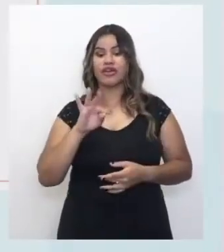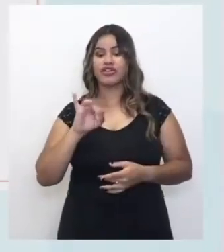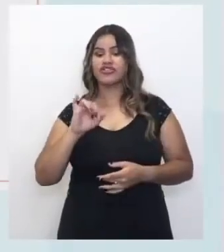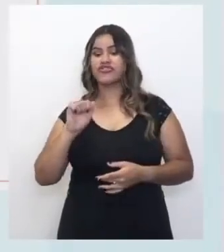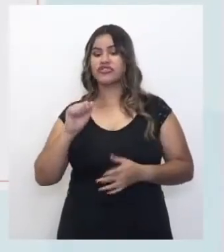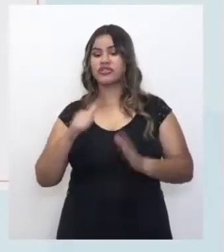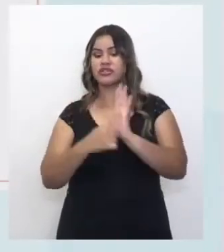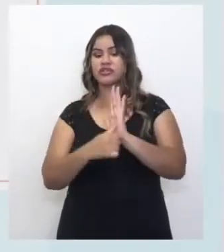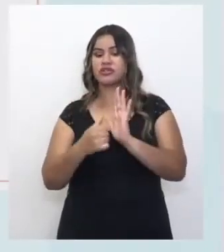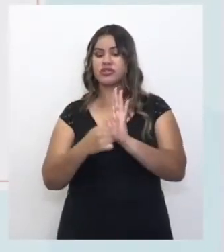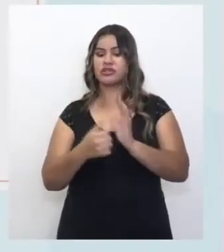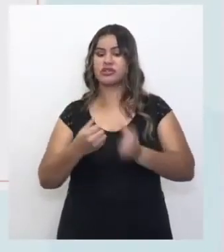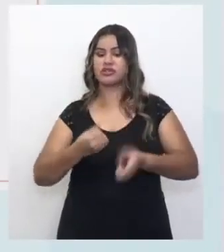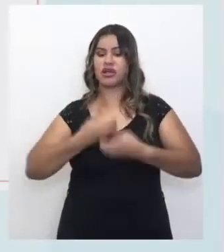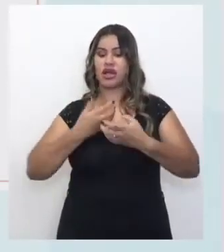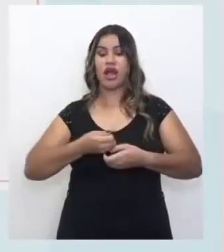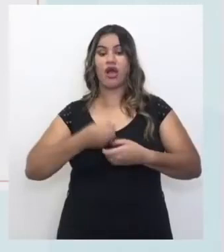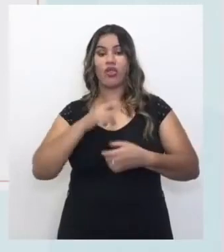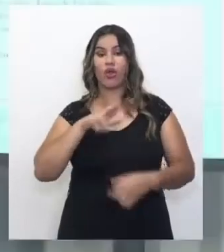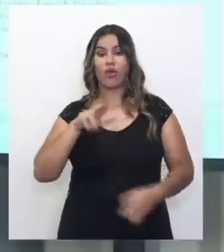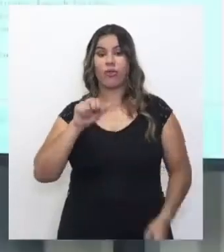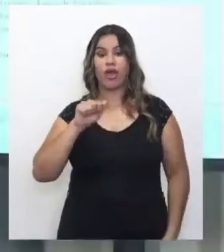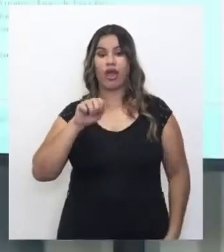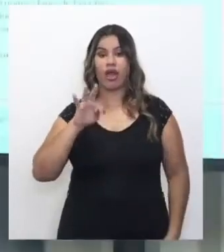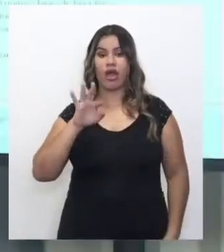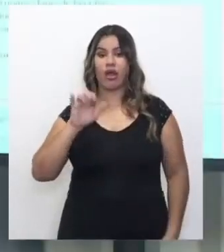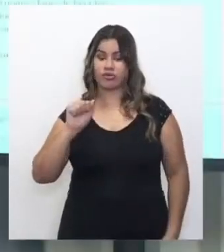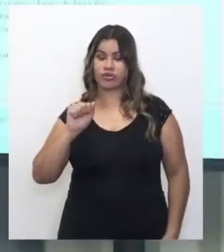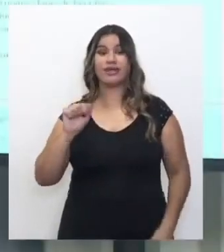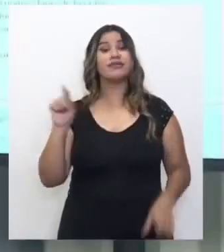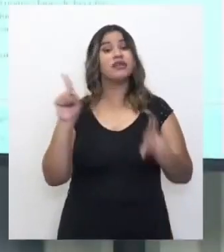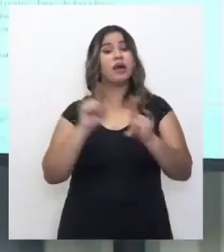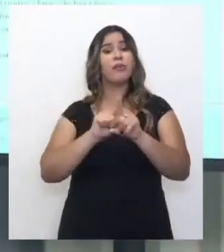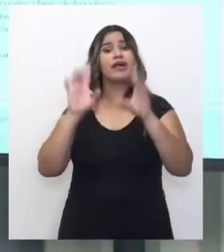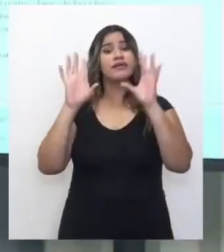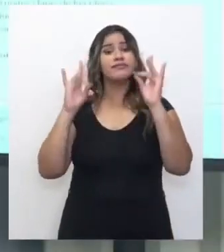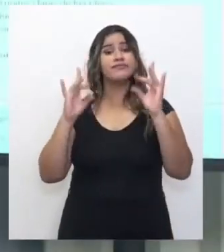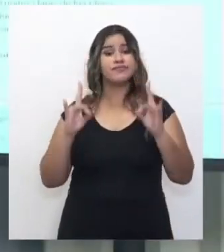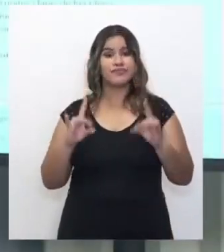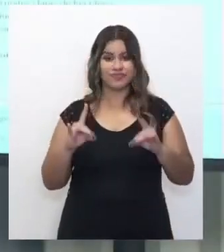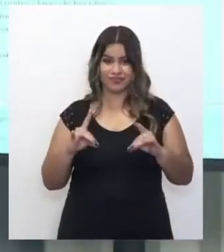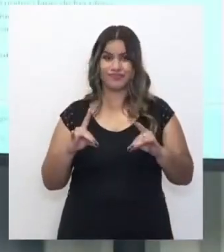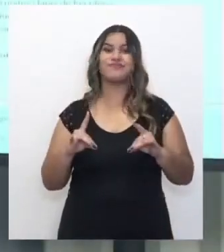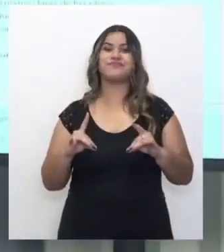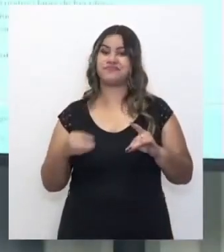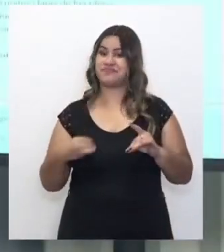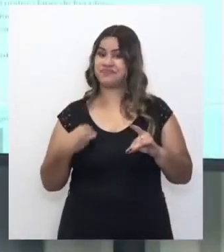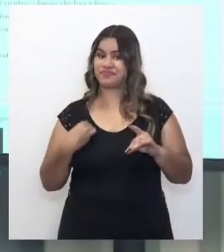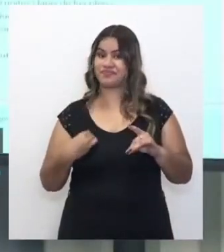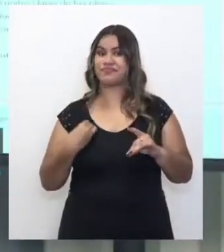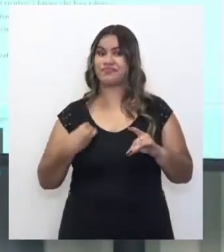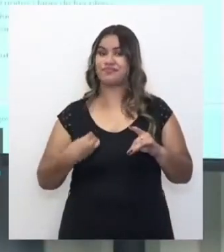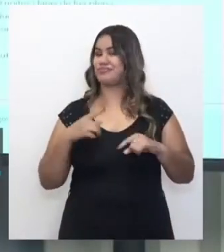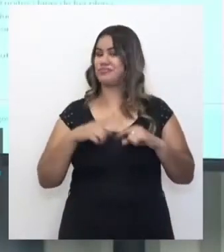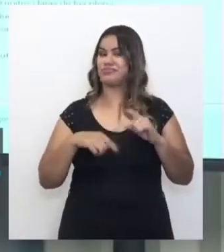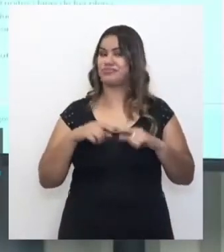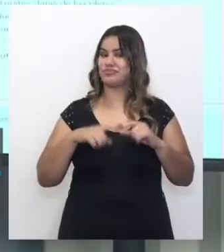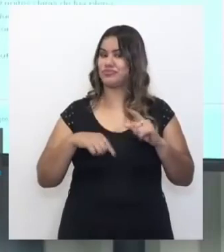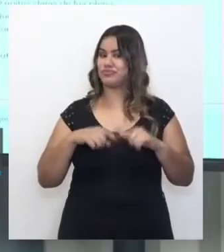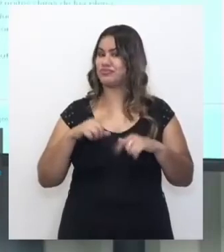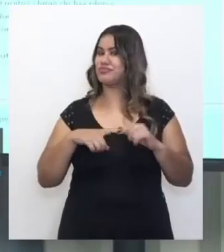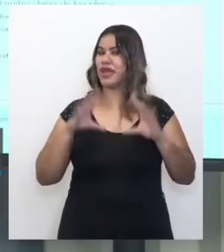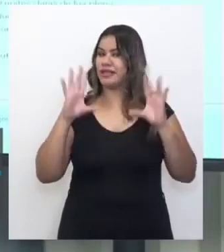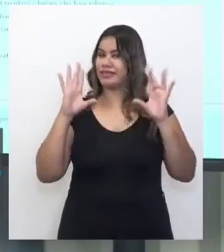de 1898. Então perceba que aí também está sendo descrito algum ser, né, algum objeto, alguma coisa